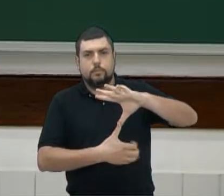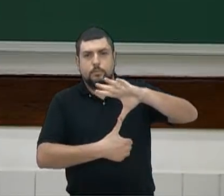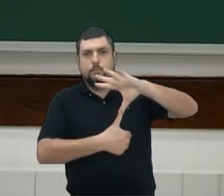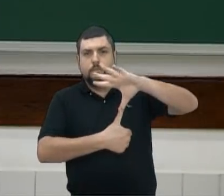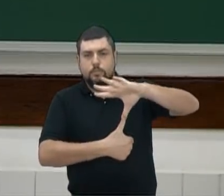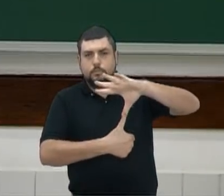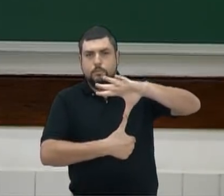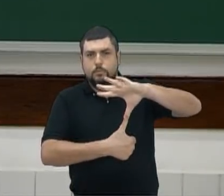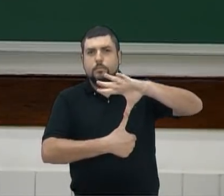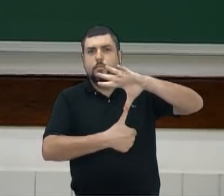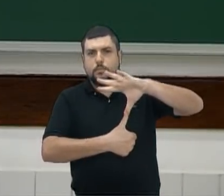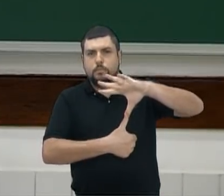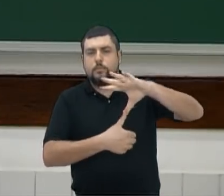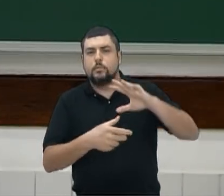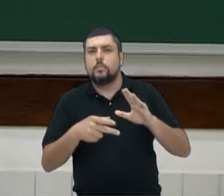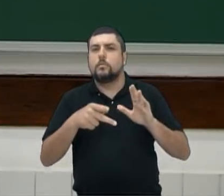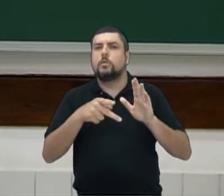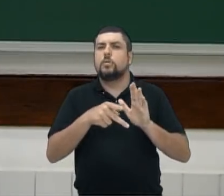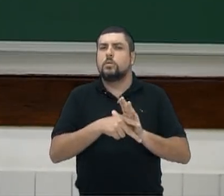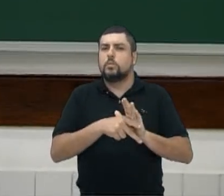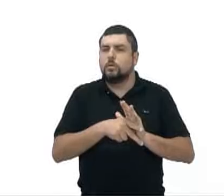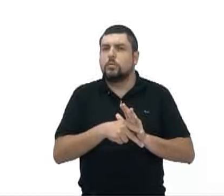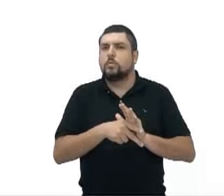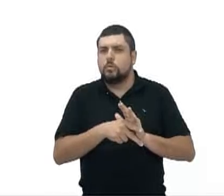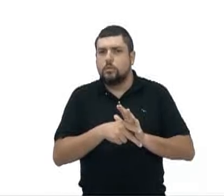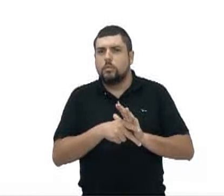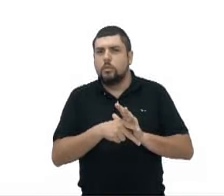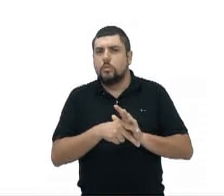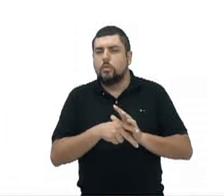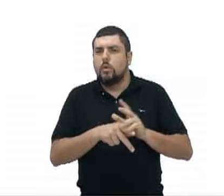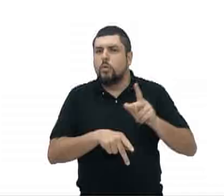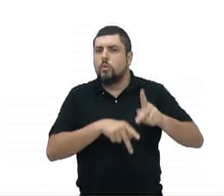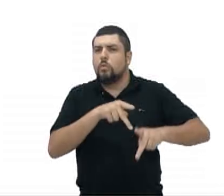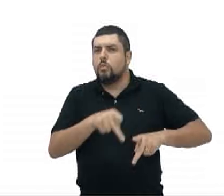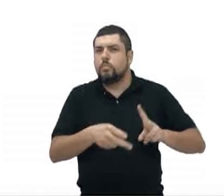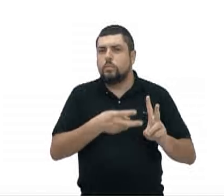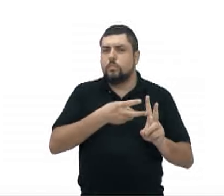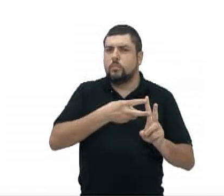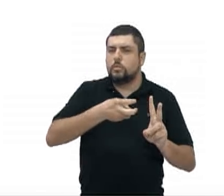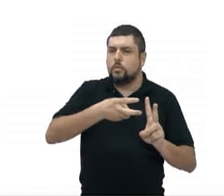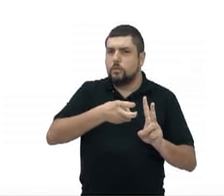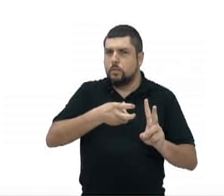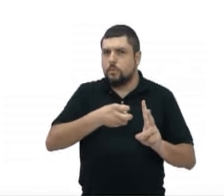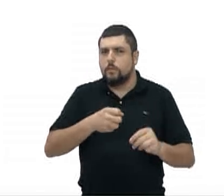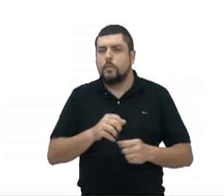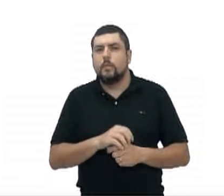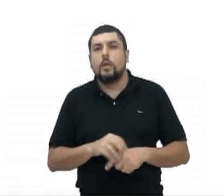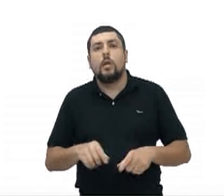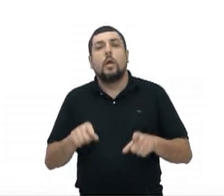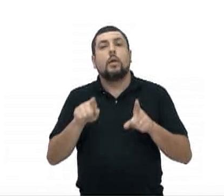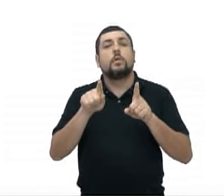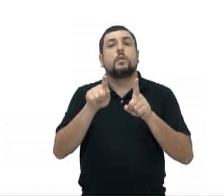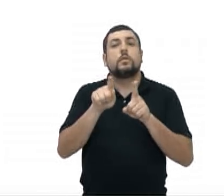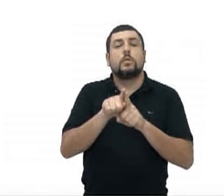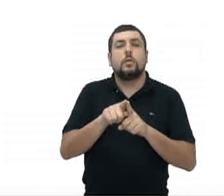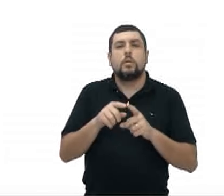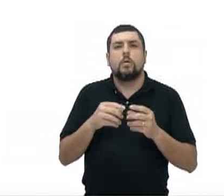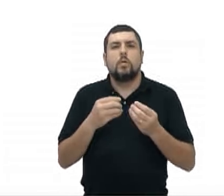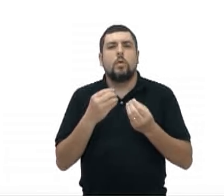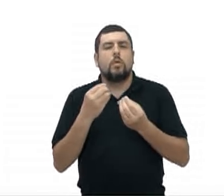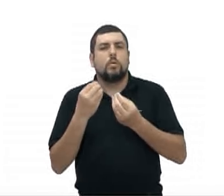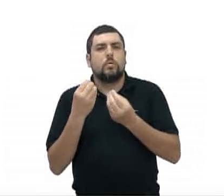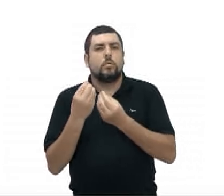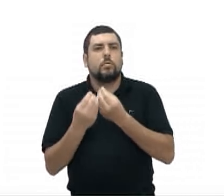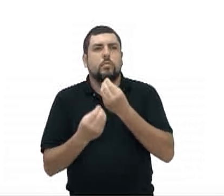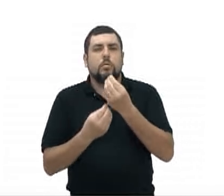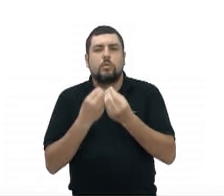povos nativos americanos, mas também na próxima tela, o que a gente percebe? Elementos culturais trazidos pelos europeus.